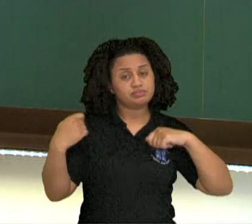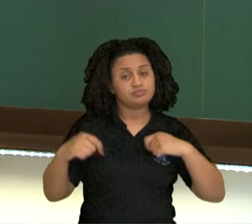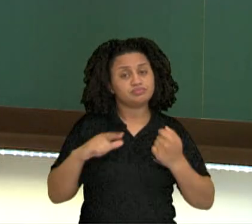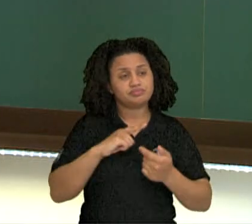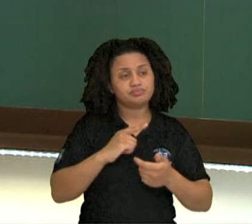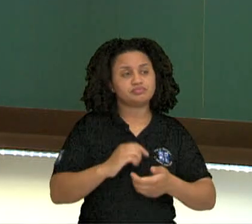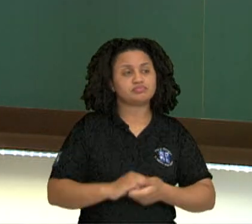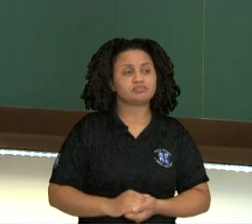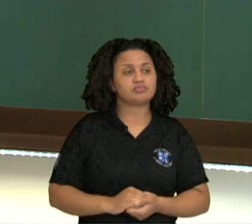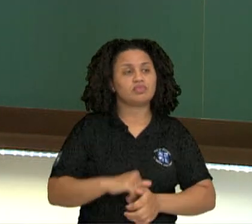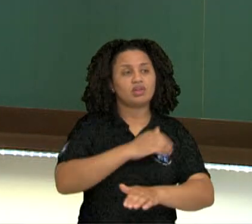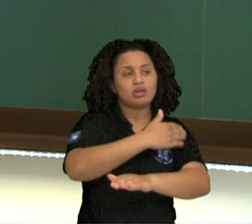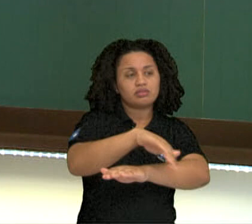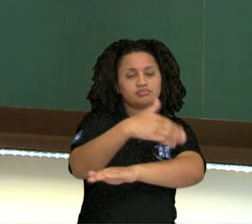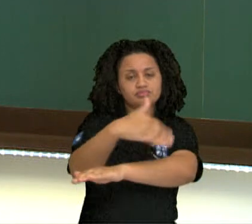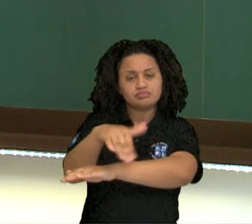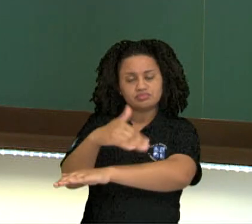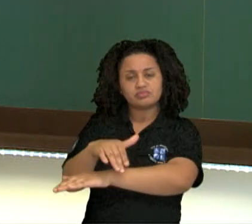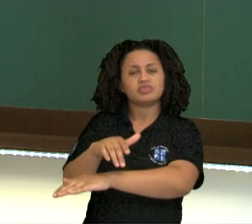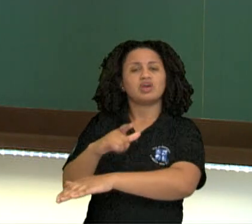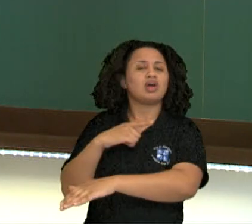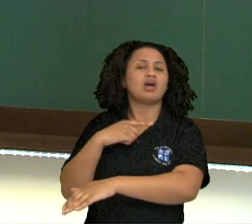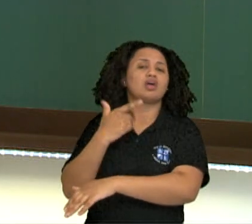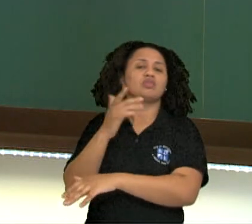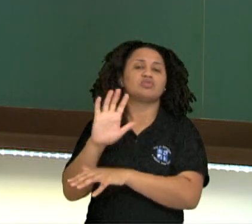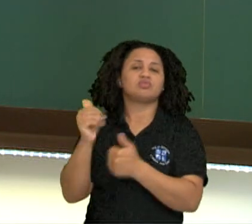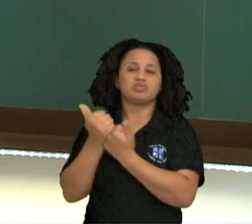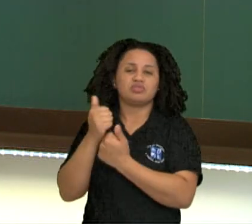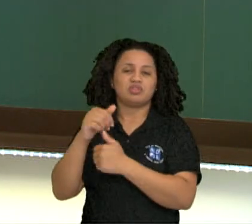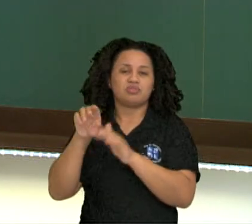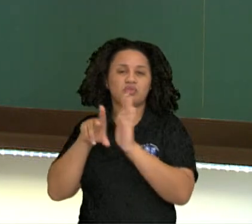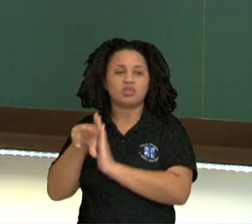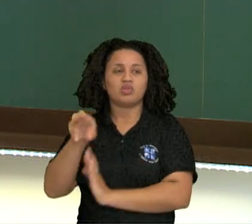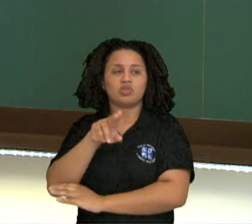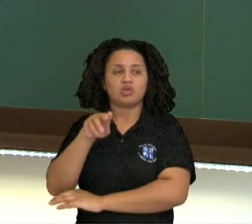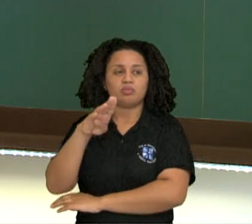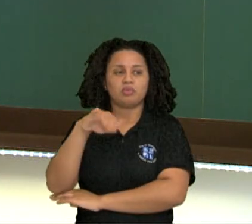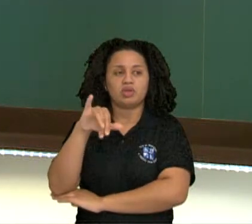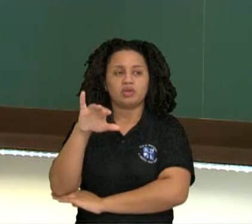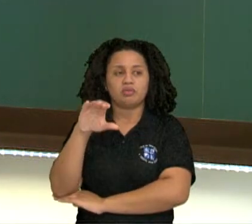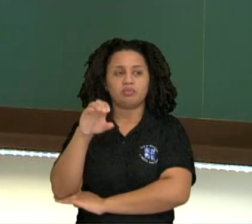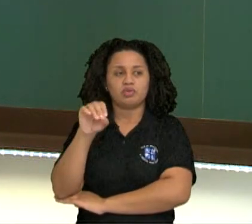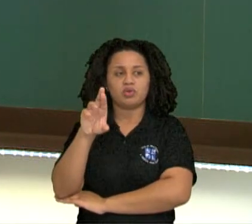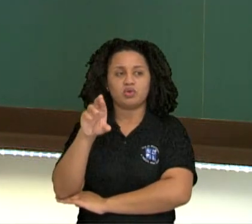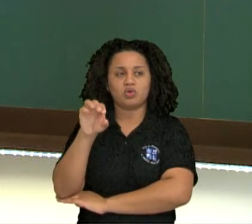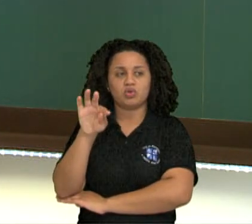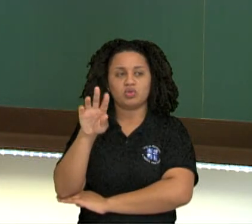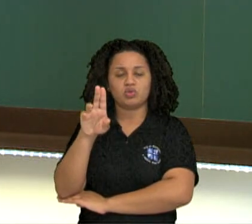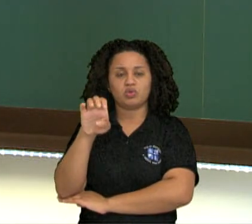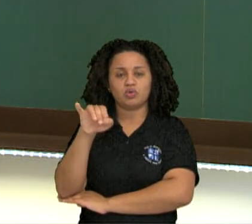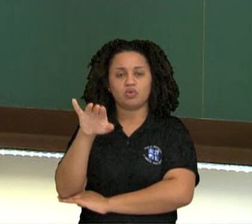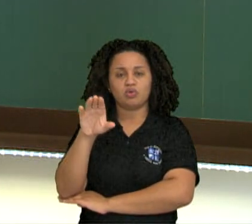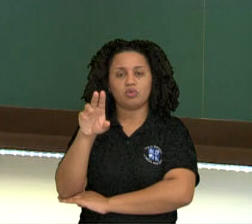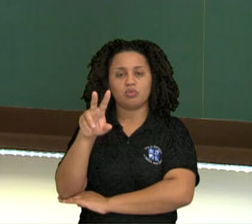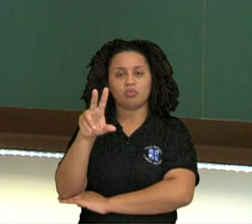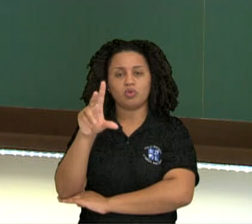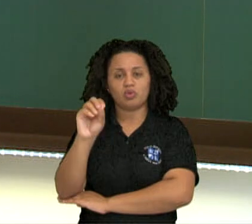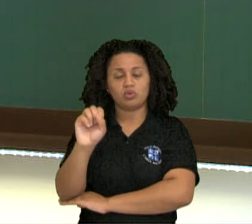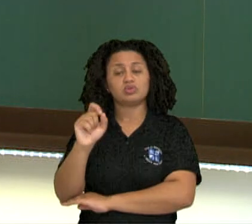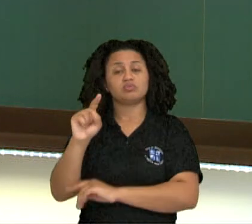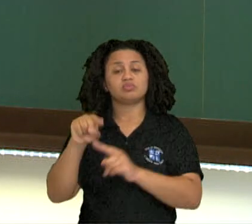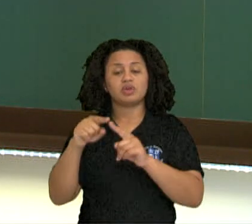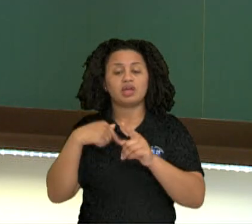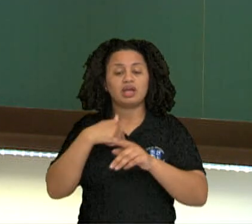as ruas são chamados os microtúbulos tá que fazem a interconexão cruza a cidade a célula e tudo mais